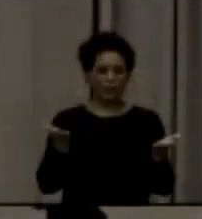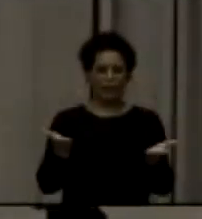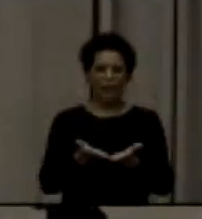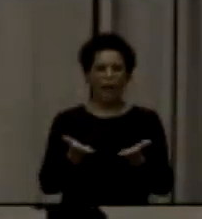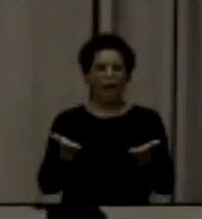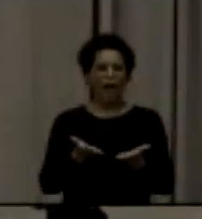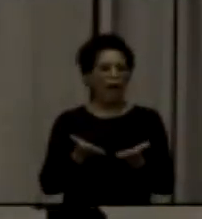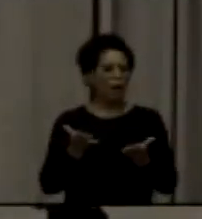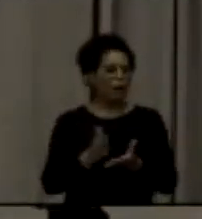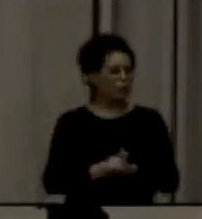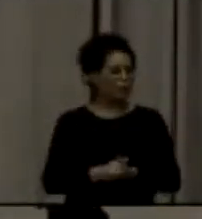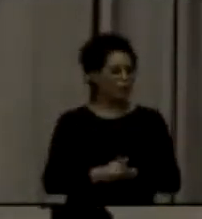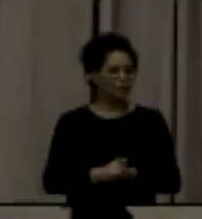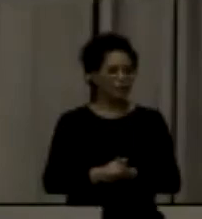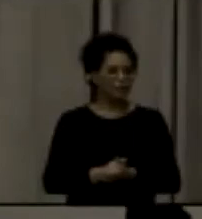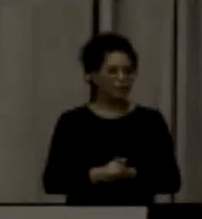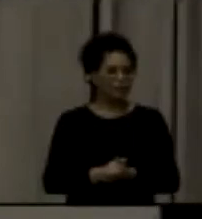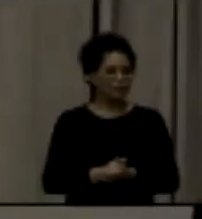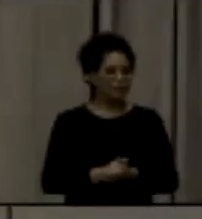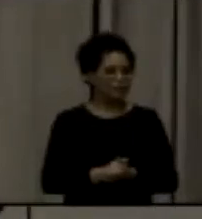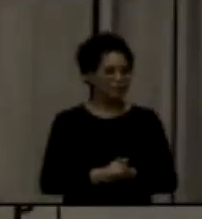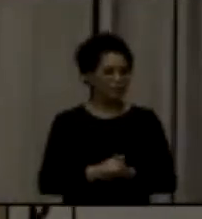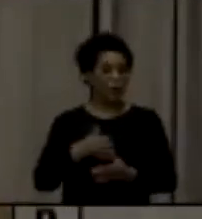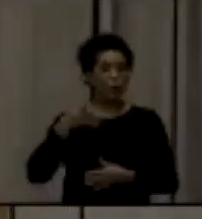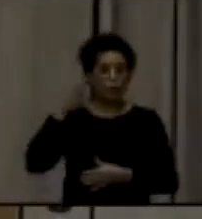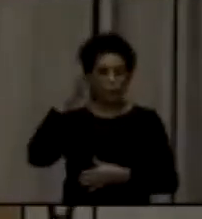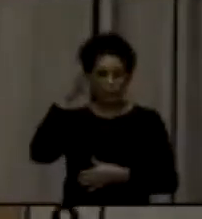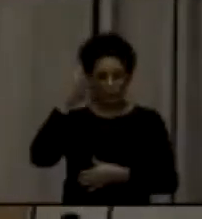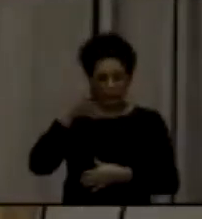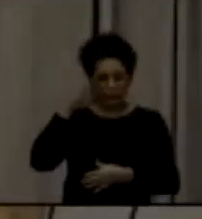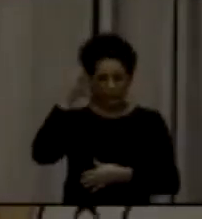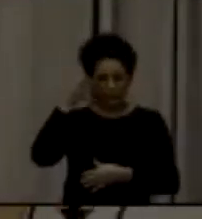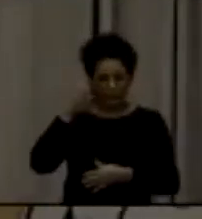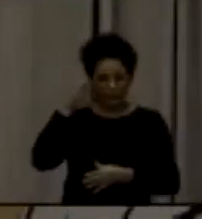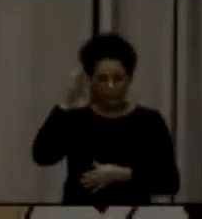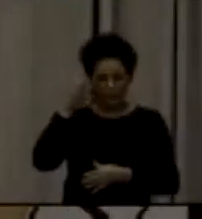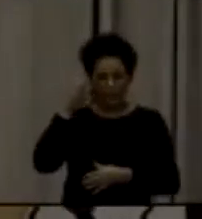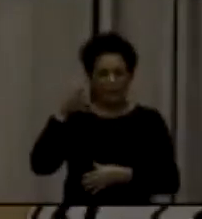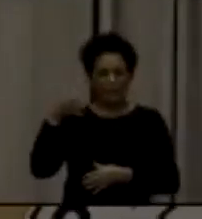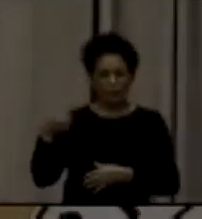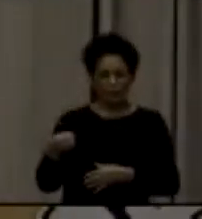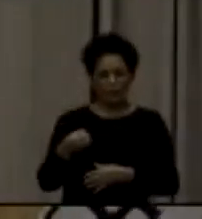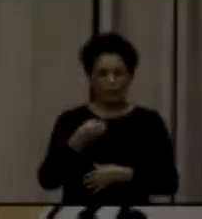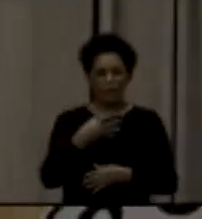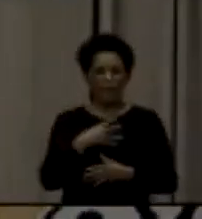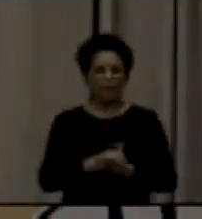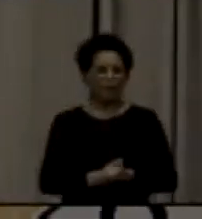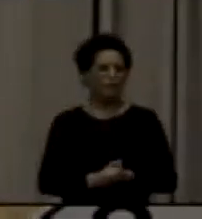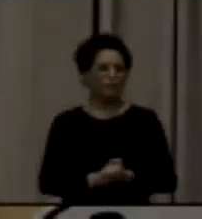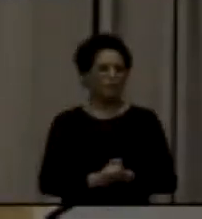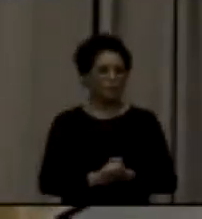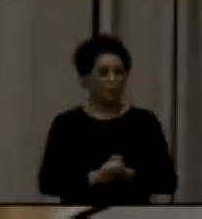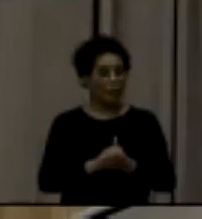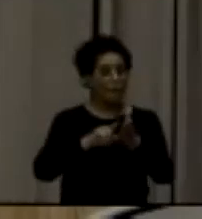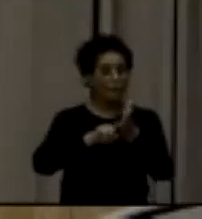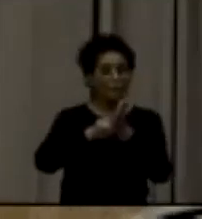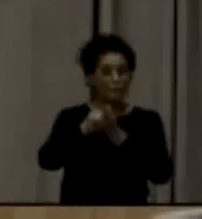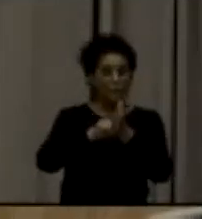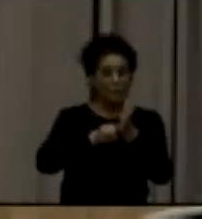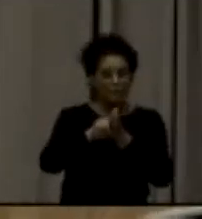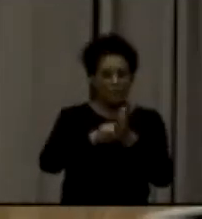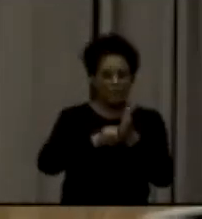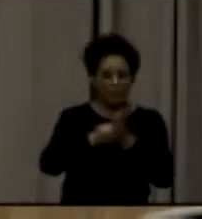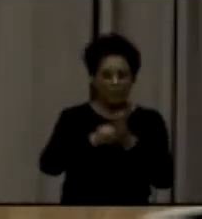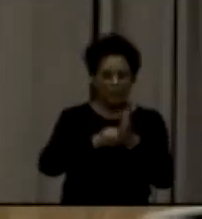Agora vamos passar em São Díglio. Querido Díglio, Salvador Prado, que é pesquisador da